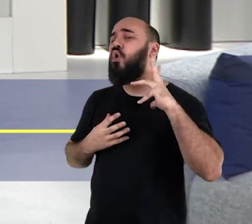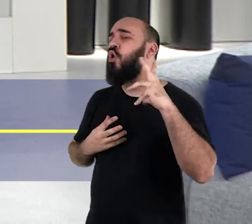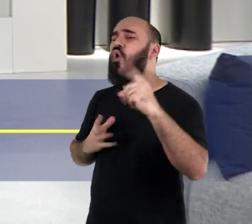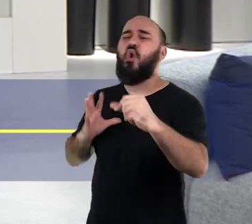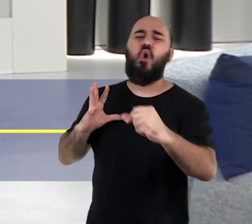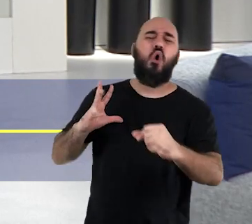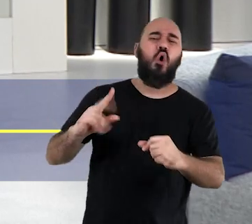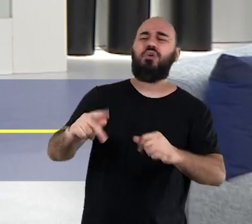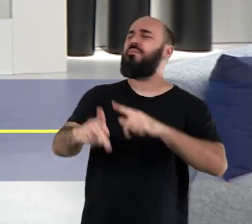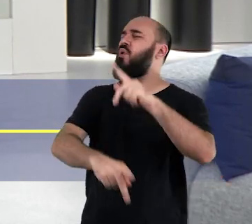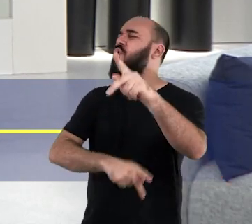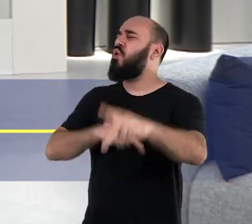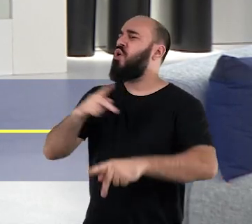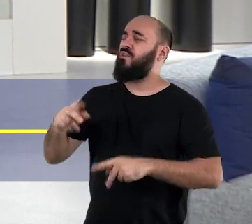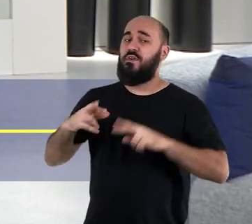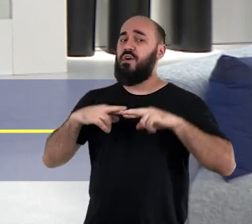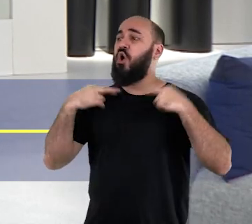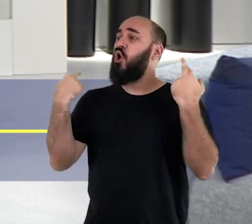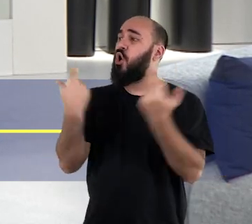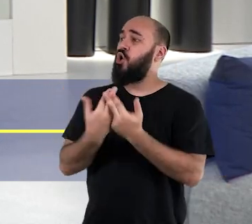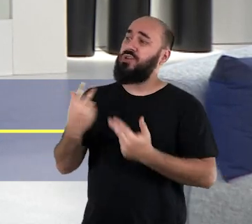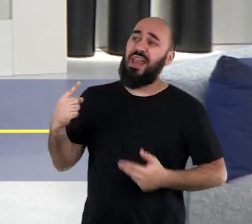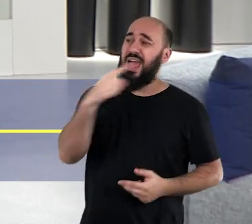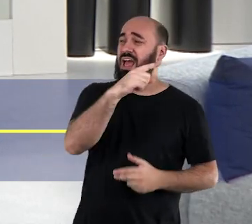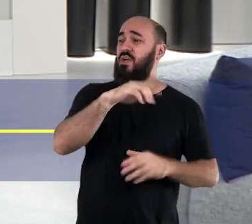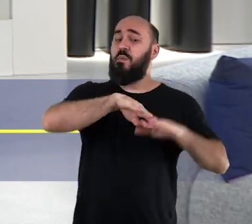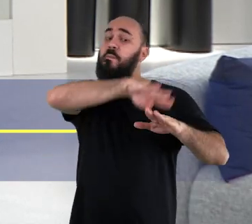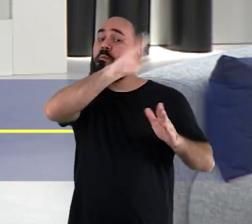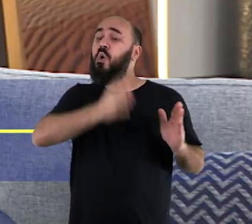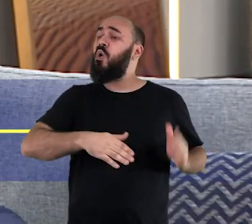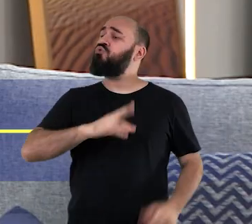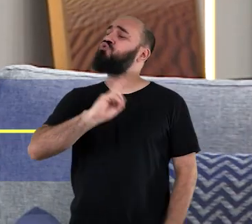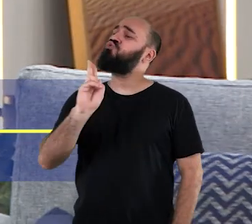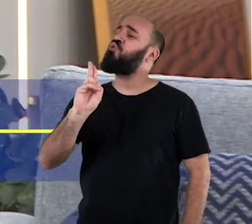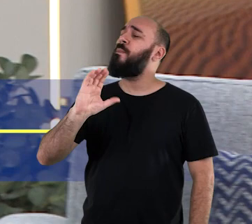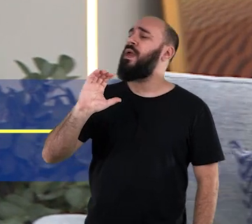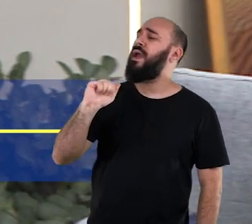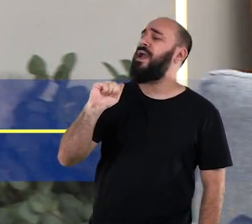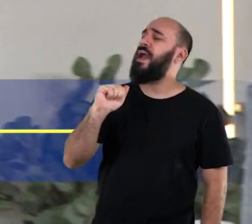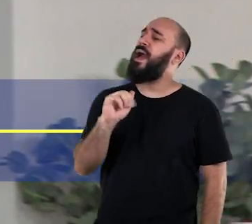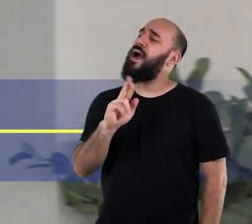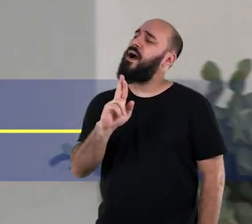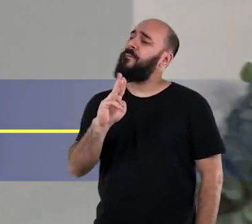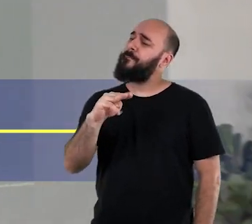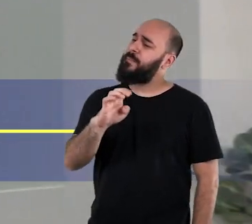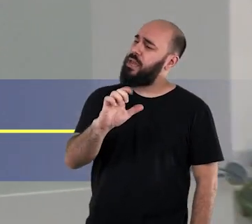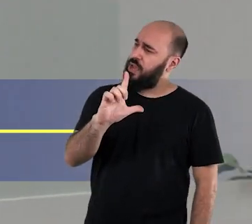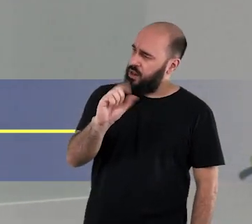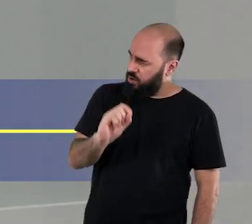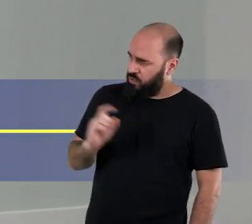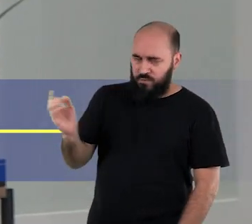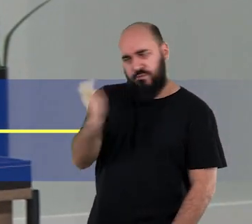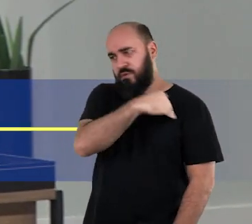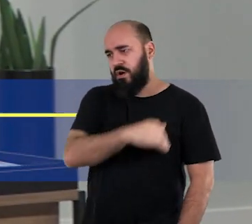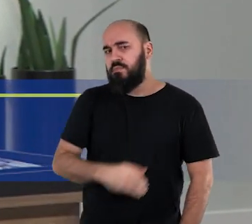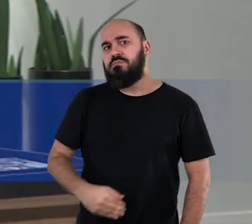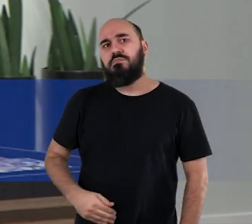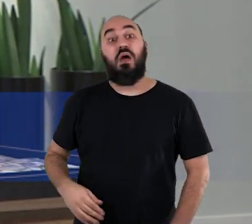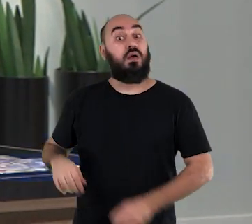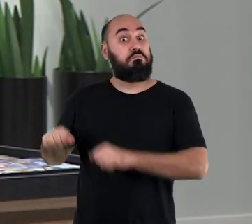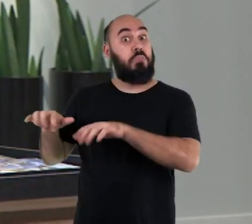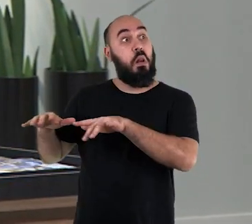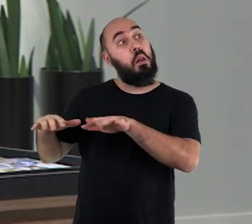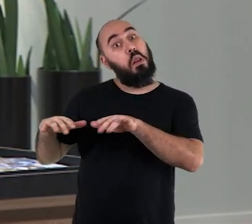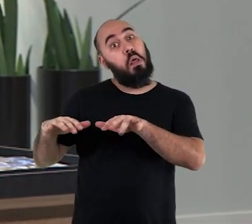toda a nação, vamos reunir todos no Monte Carmelo. E aconteceu assim. Chegou o momento